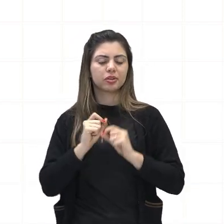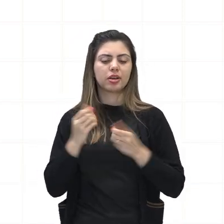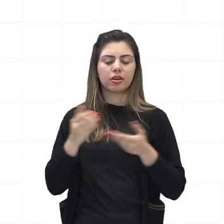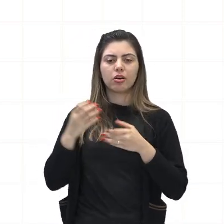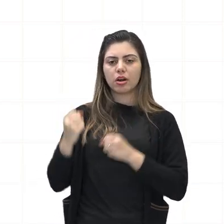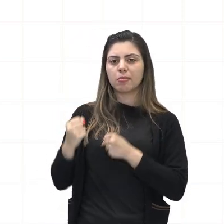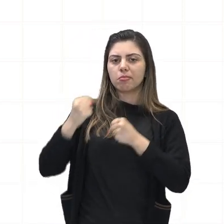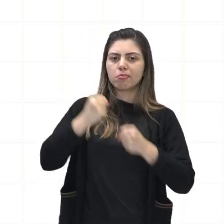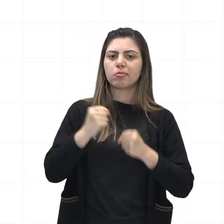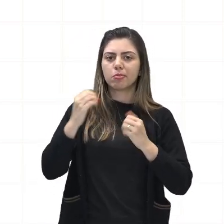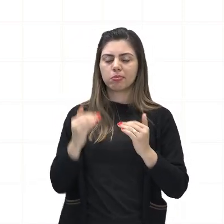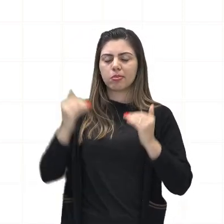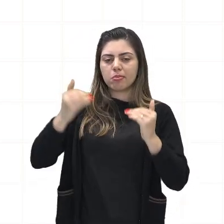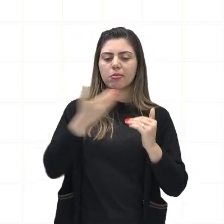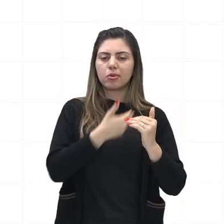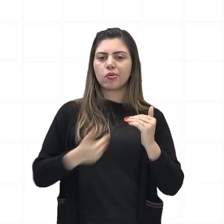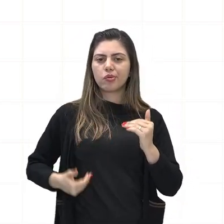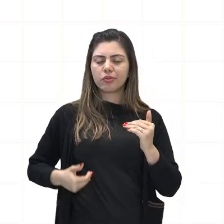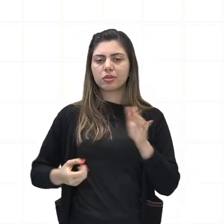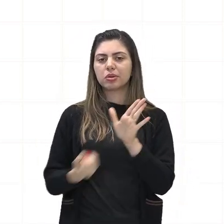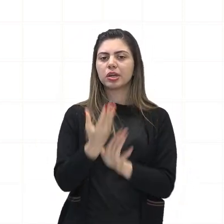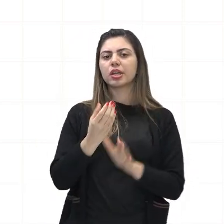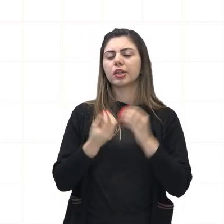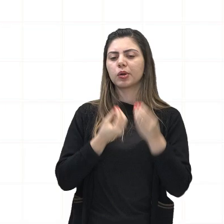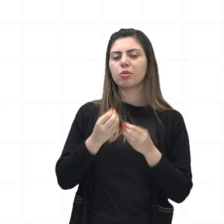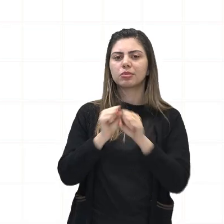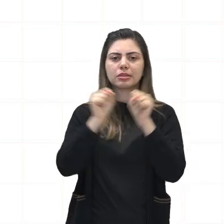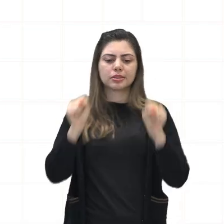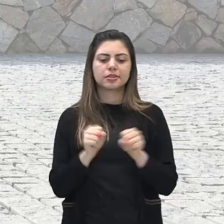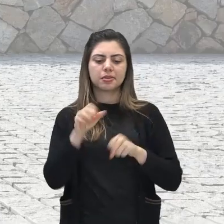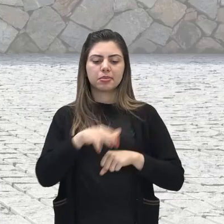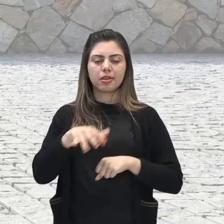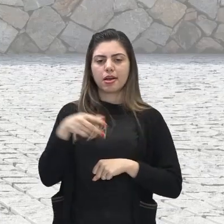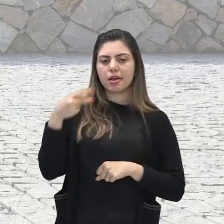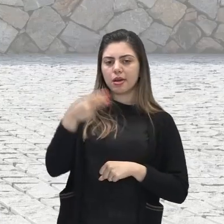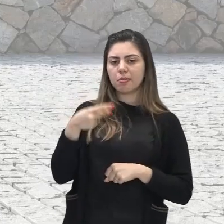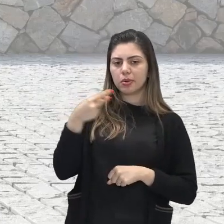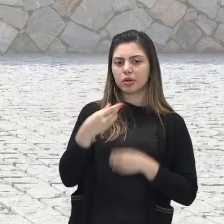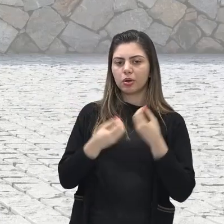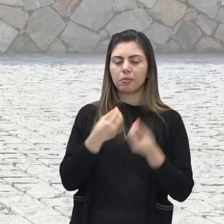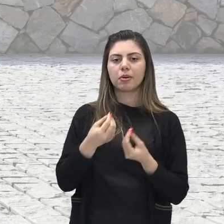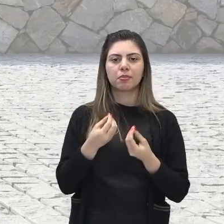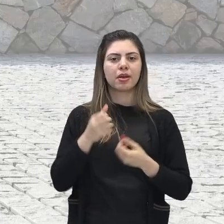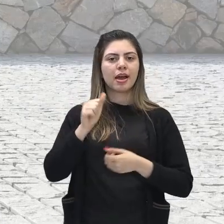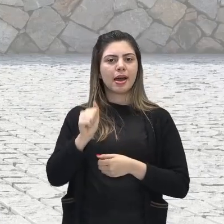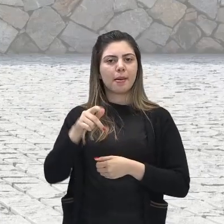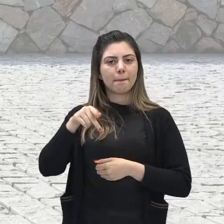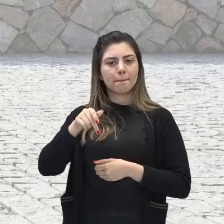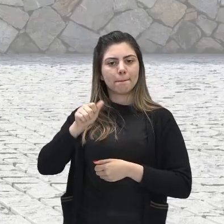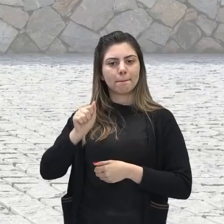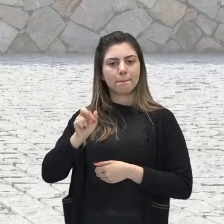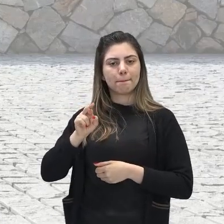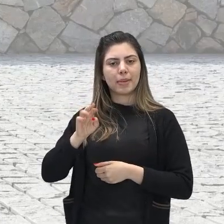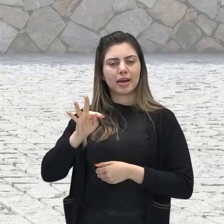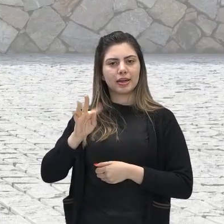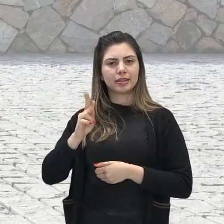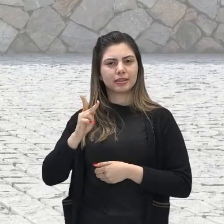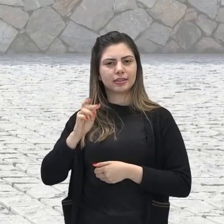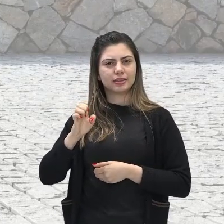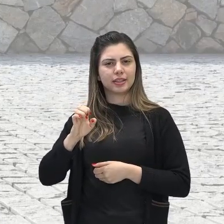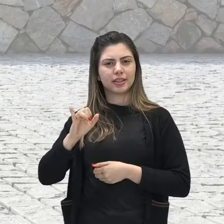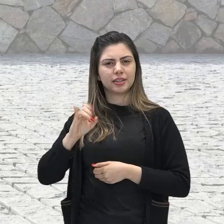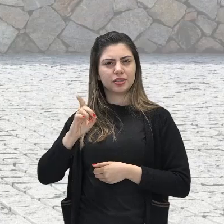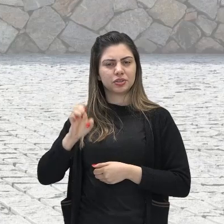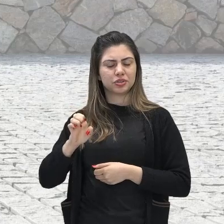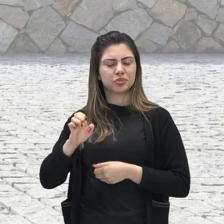um sistema de política do chamado apartheid. E nesse apartheid, o